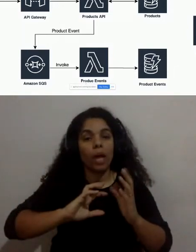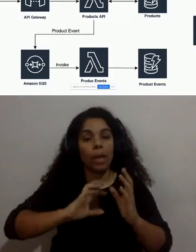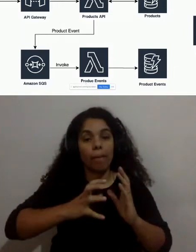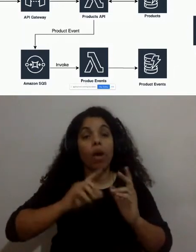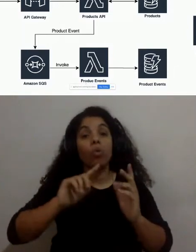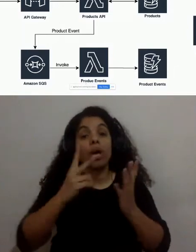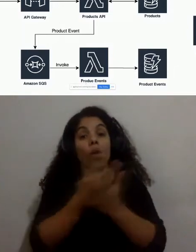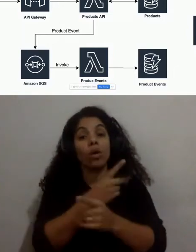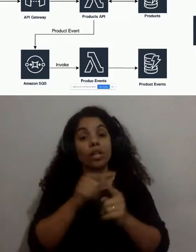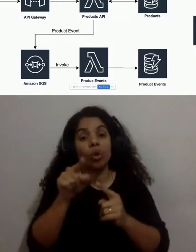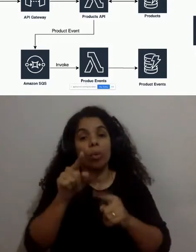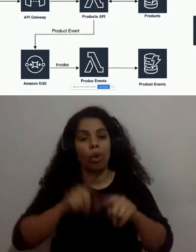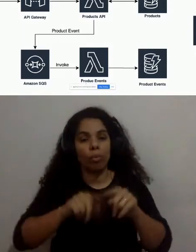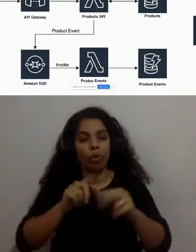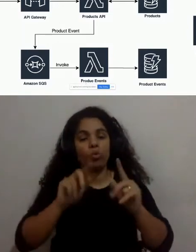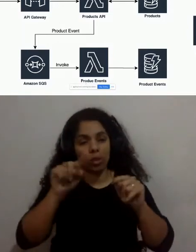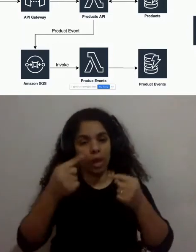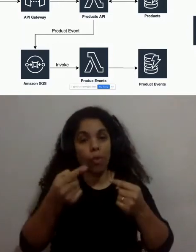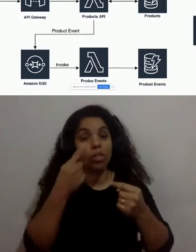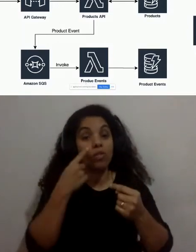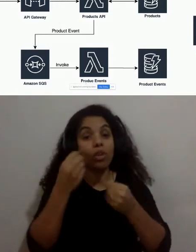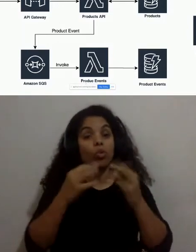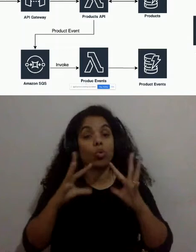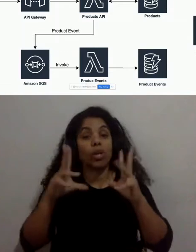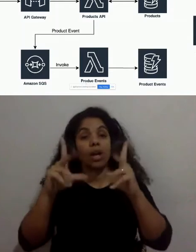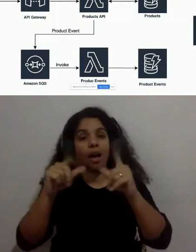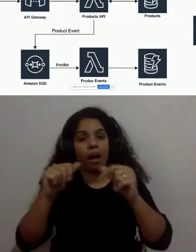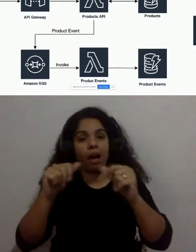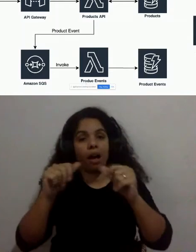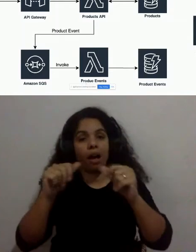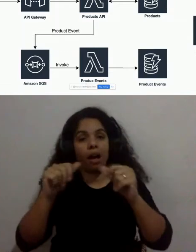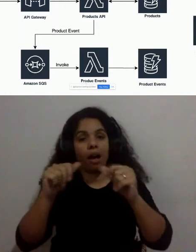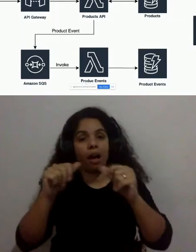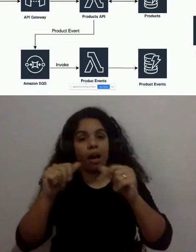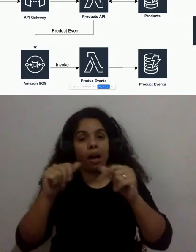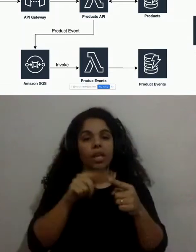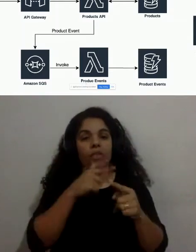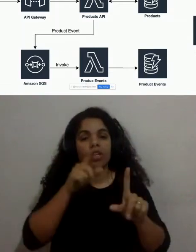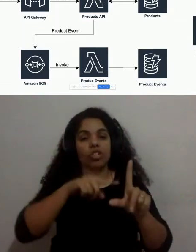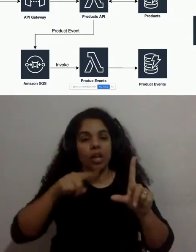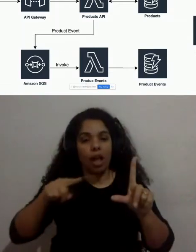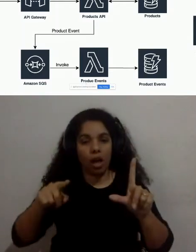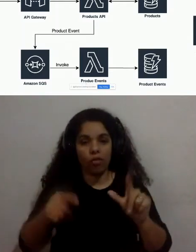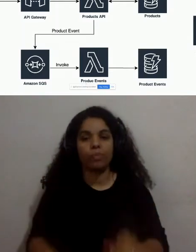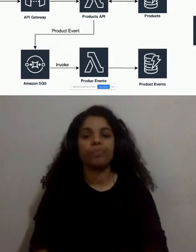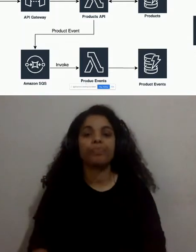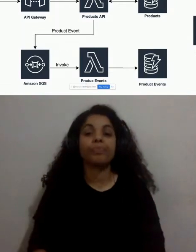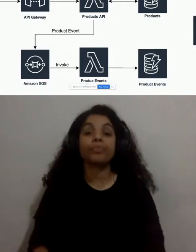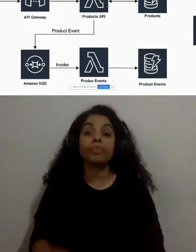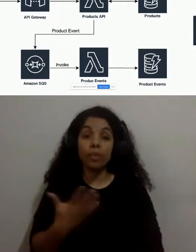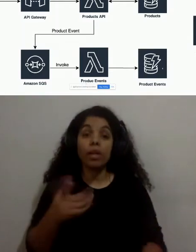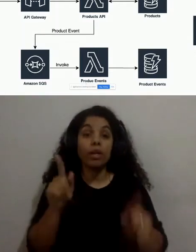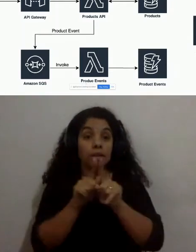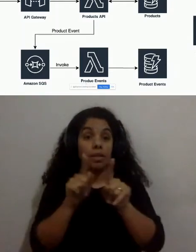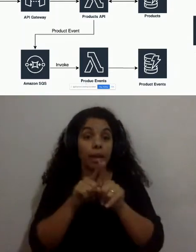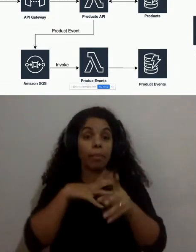produto, tá? Daqui a pouco a gente vai ver tudo o que acontece através de gráficos. E também dentro